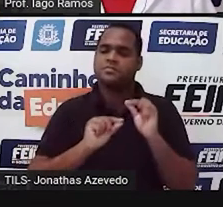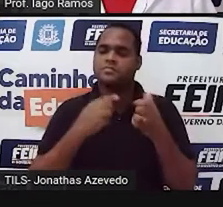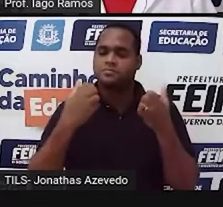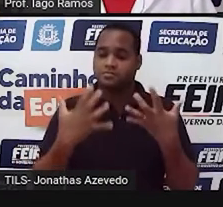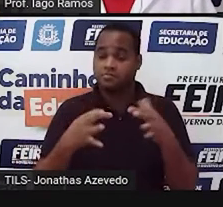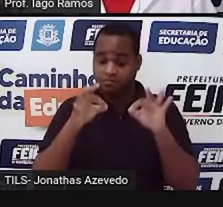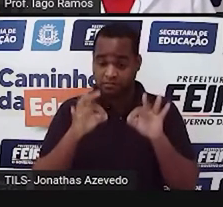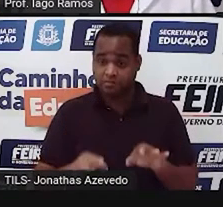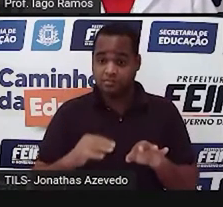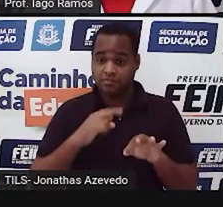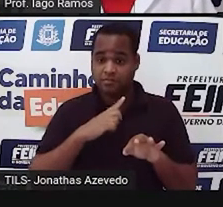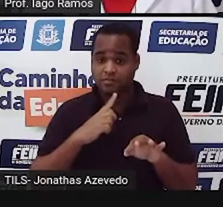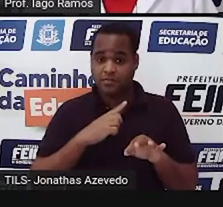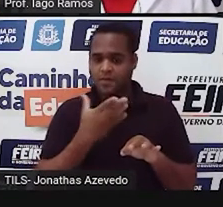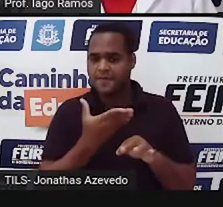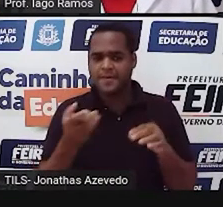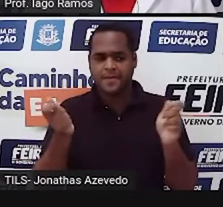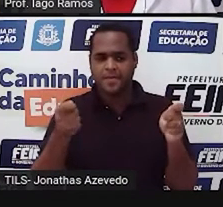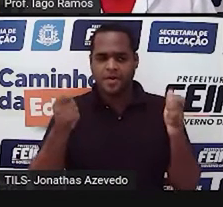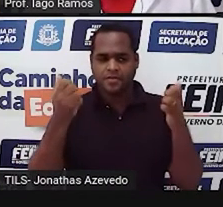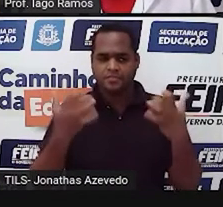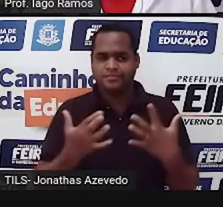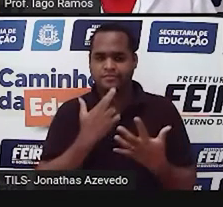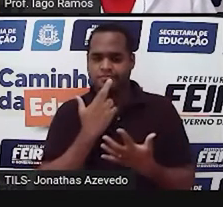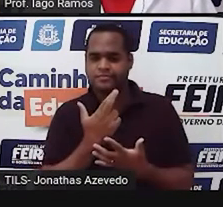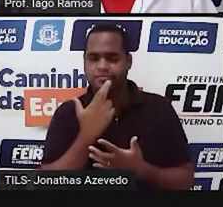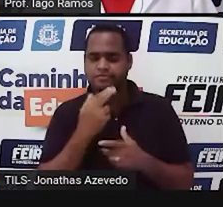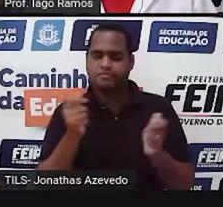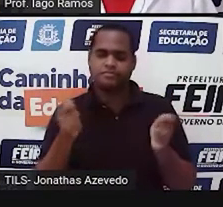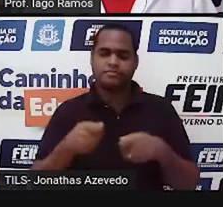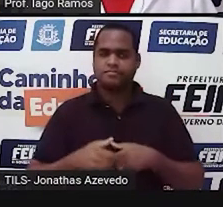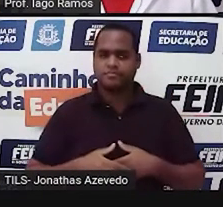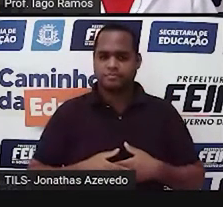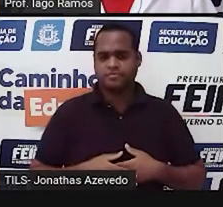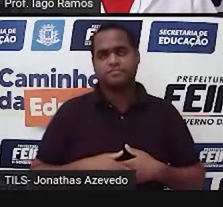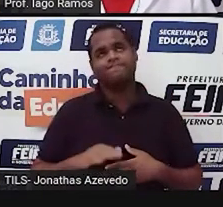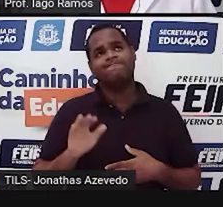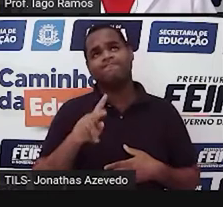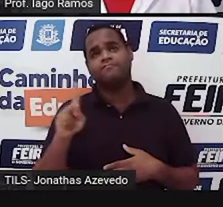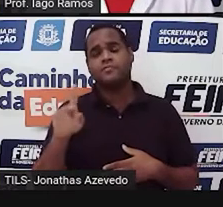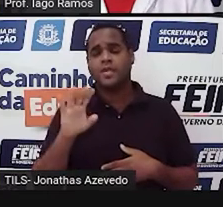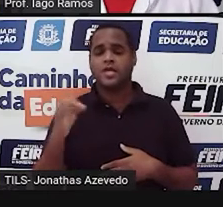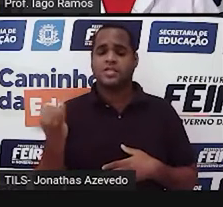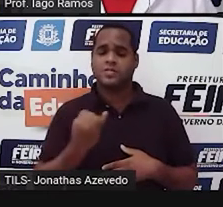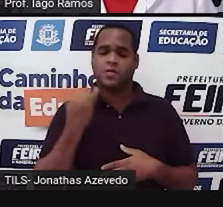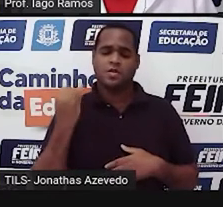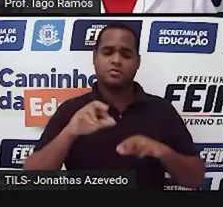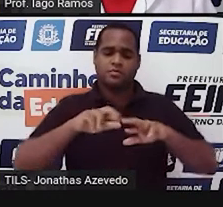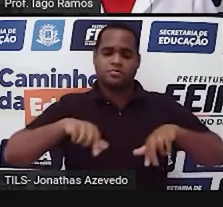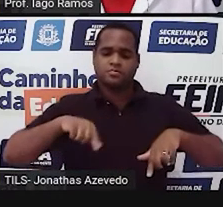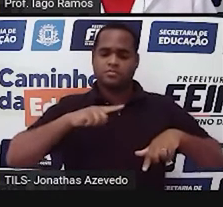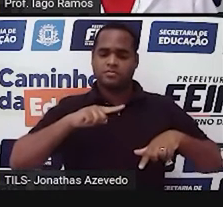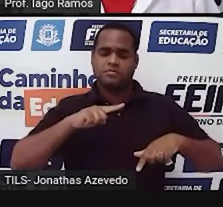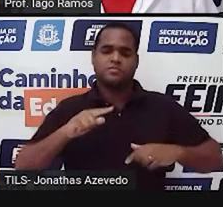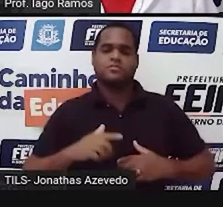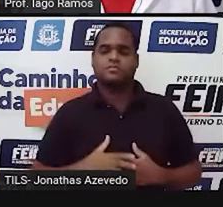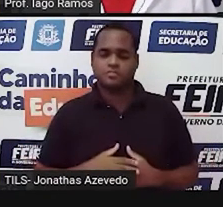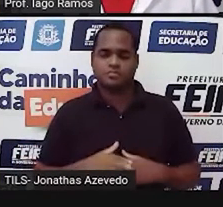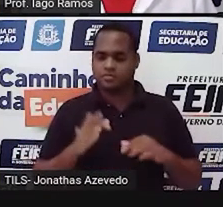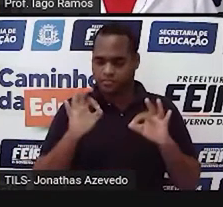né E já deve estar criando aí as suas possibilidades de resposta tá a professor é importante por um monte de coisa